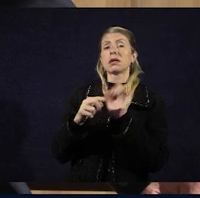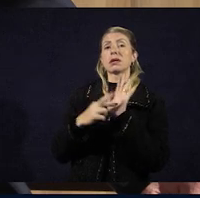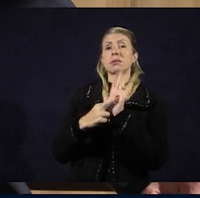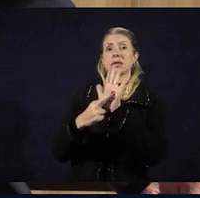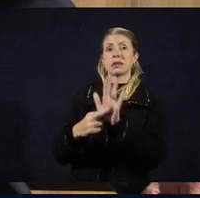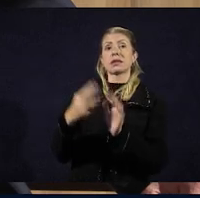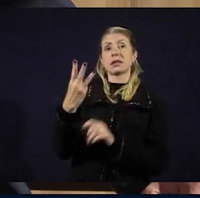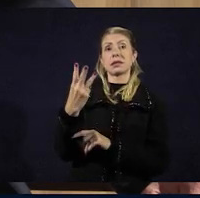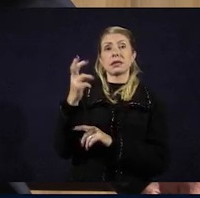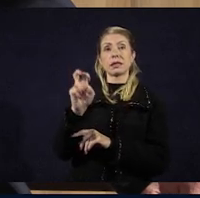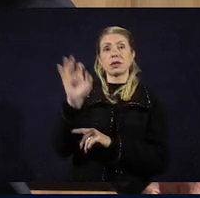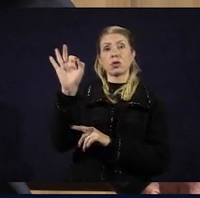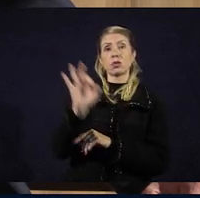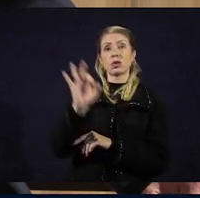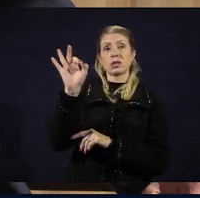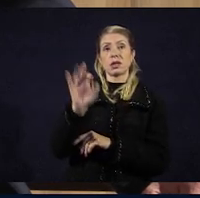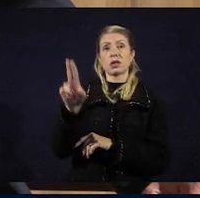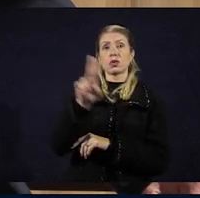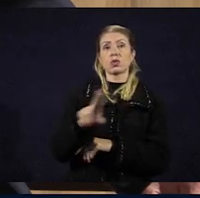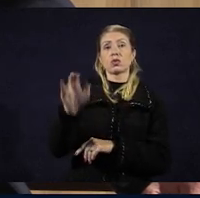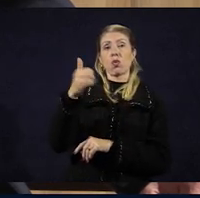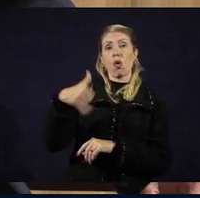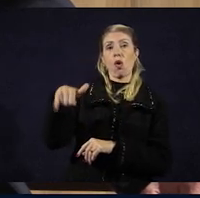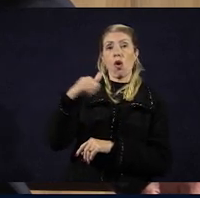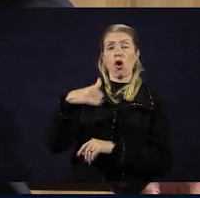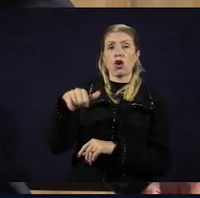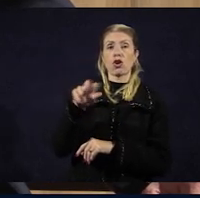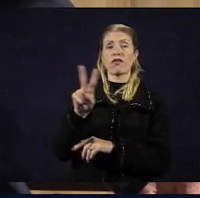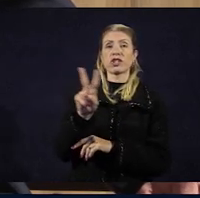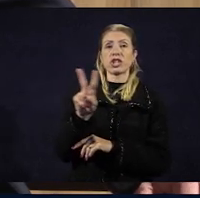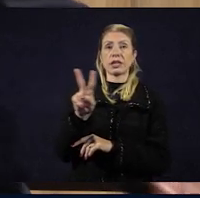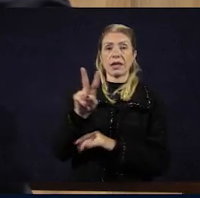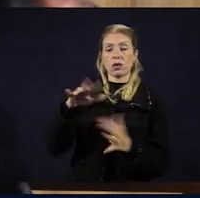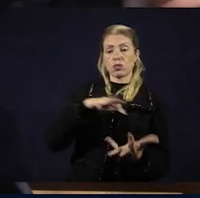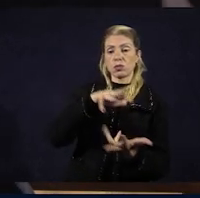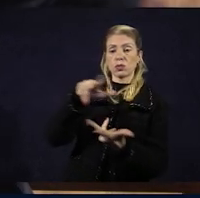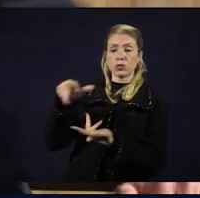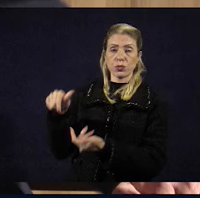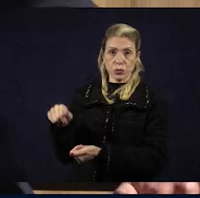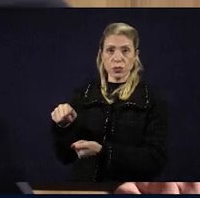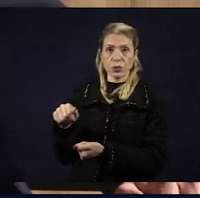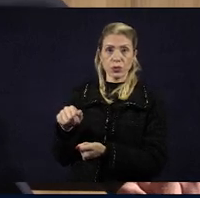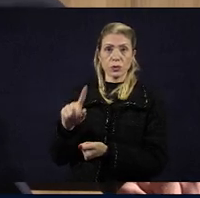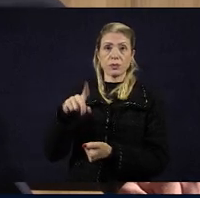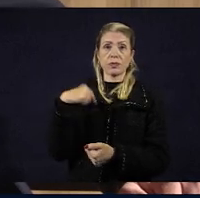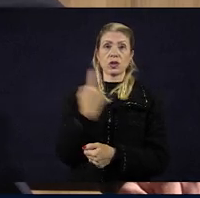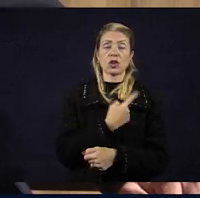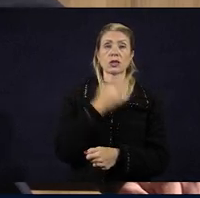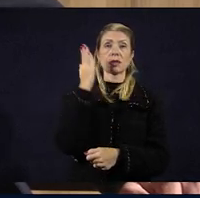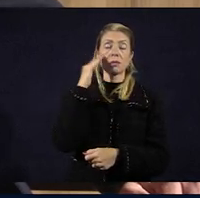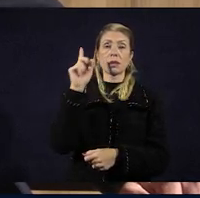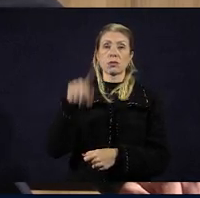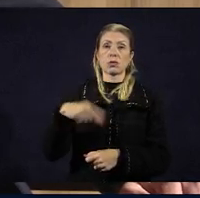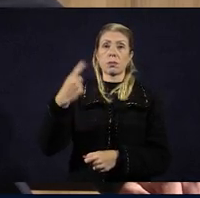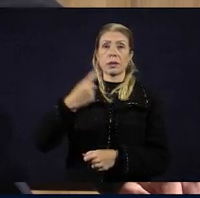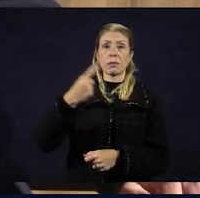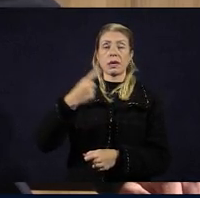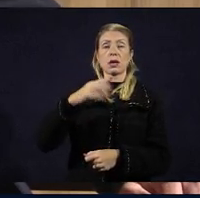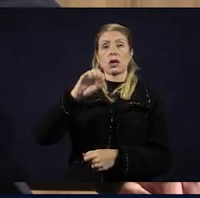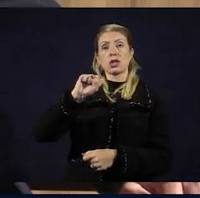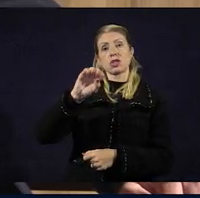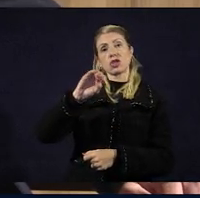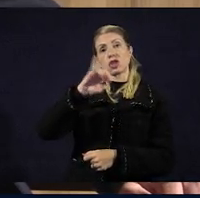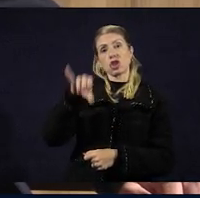do consumo de óleo vegetal no mundo todo o segundo colocado evidentemente quem sabe que é a soja tá com